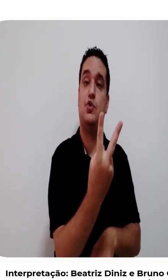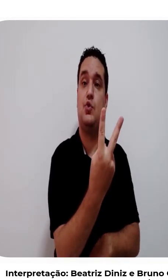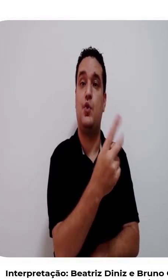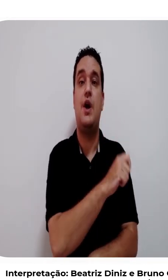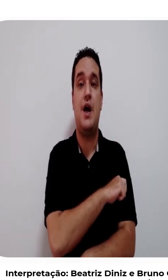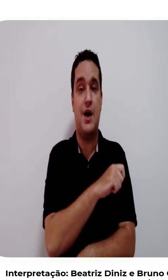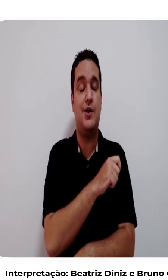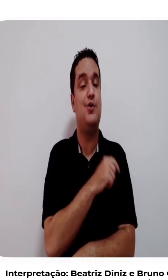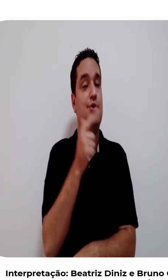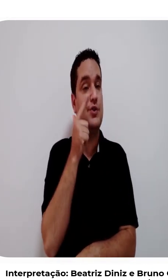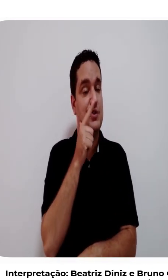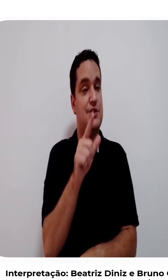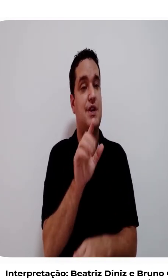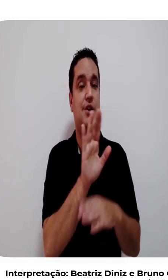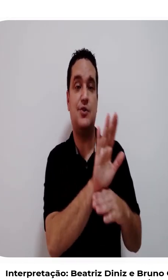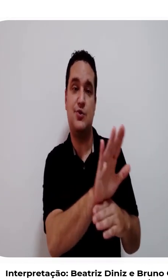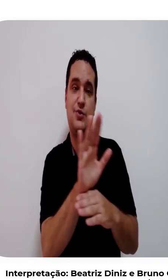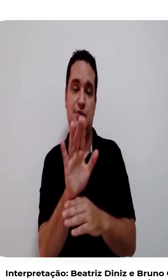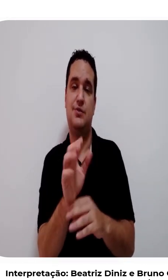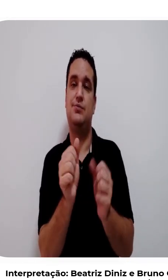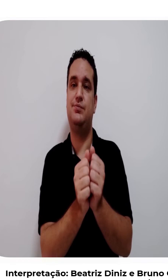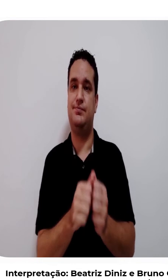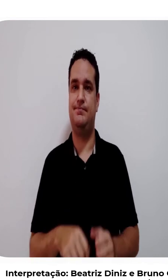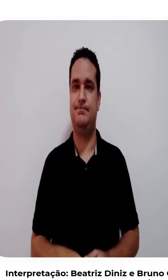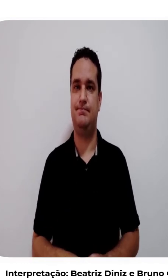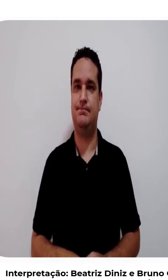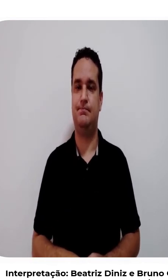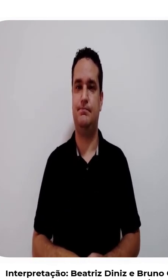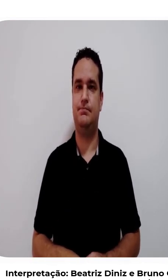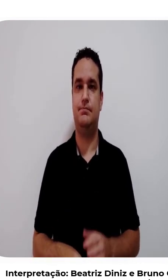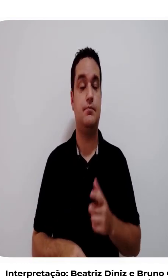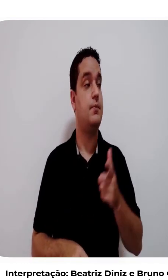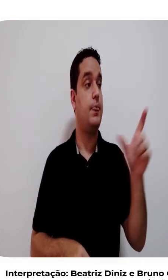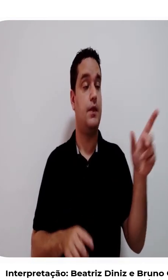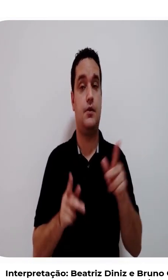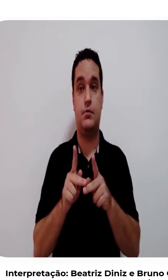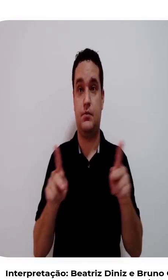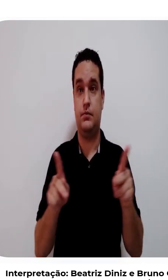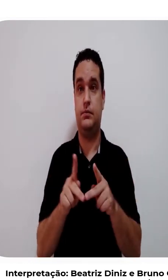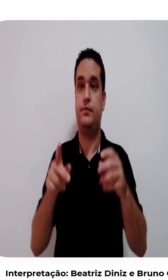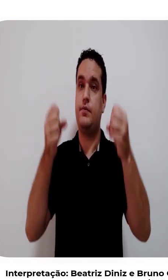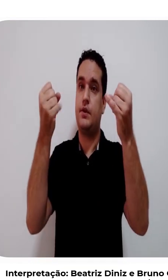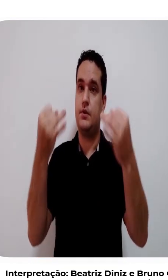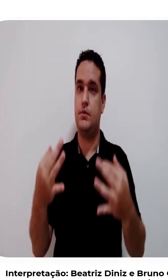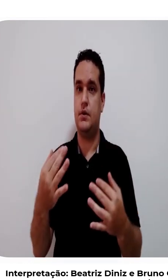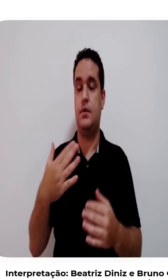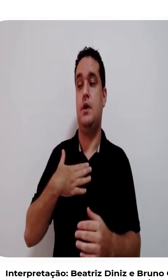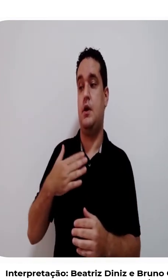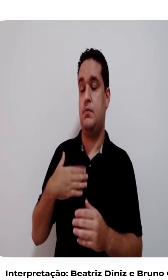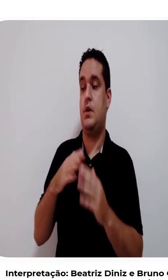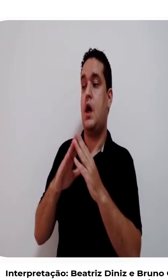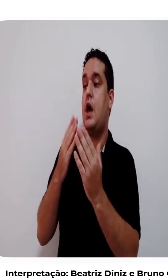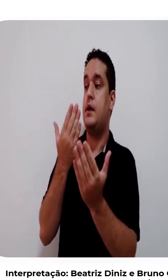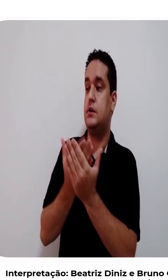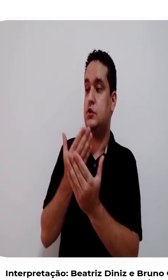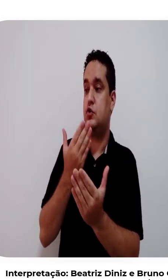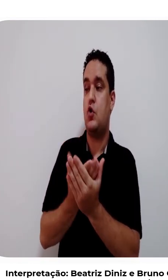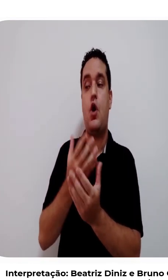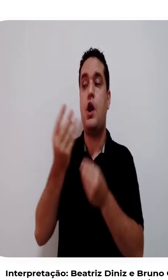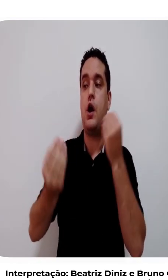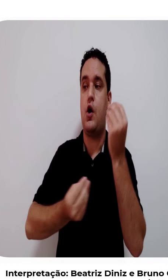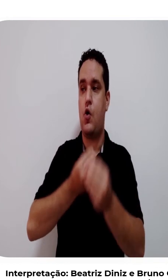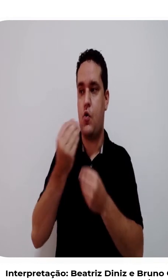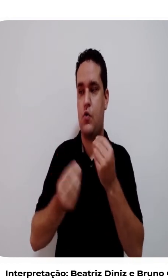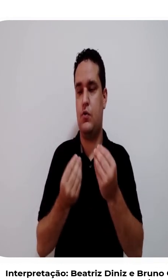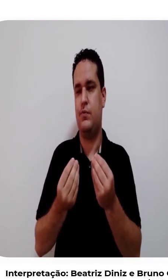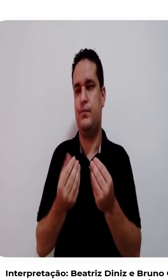próximo. Sobre essa questão, uma particularidade da escola que eu trabalho é porque a turma é bem